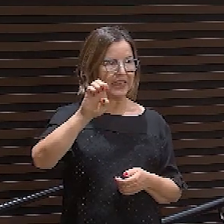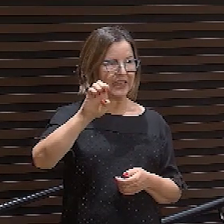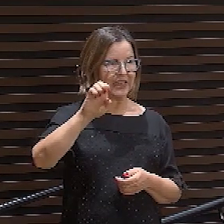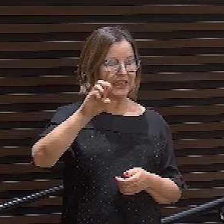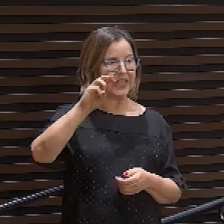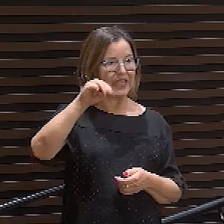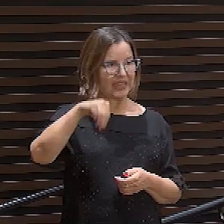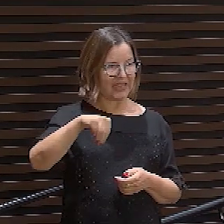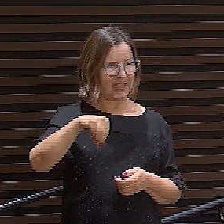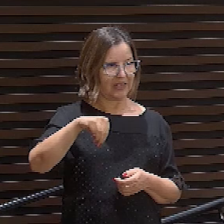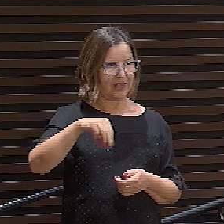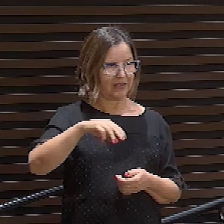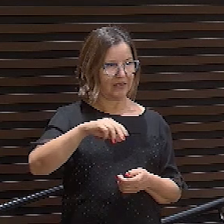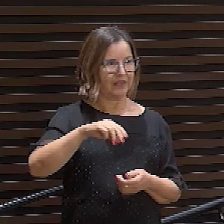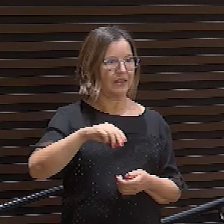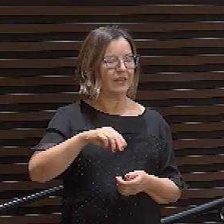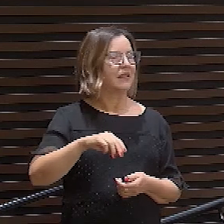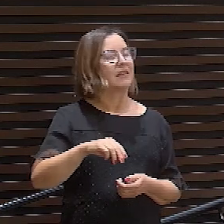ombro.